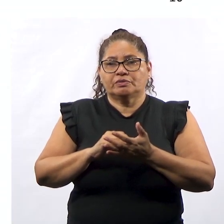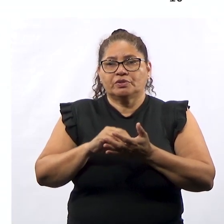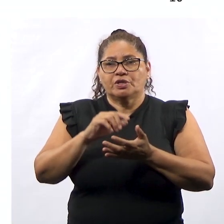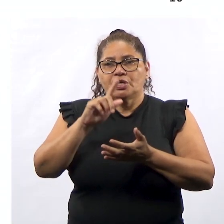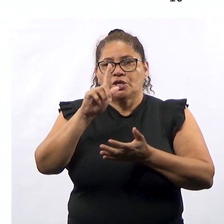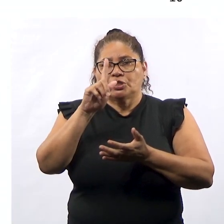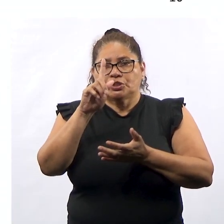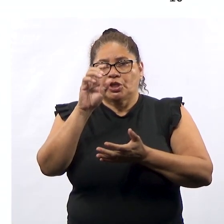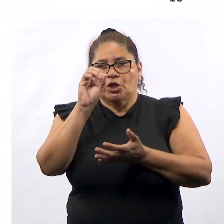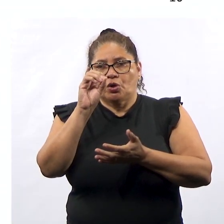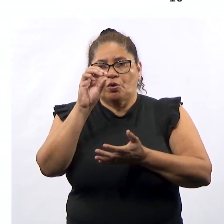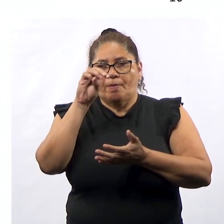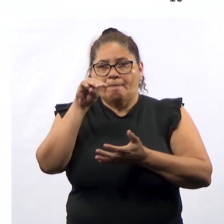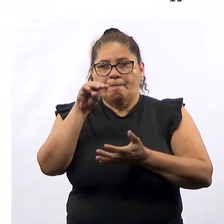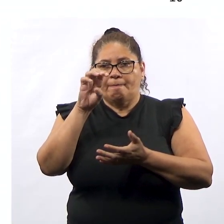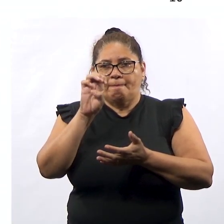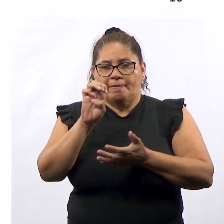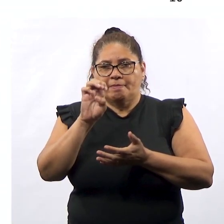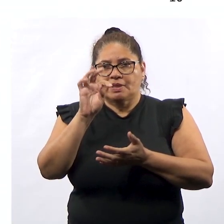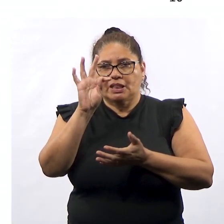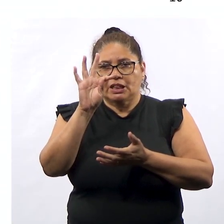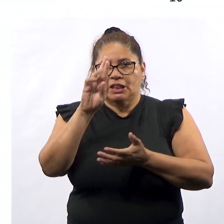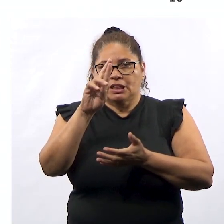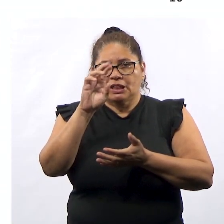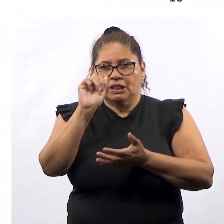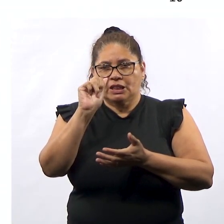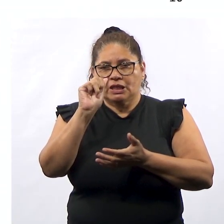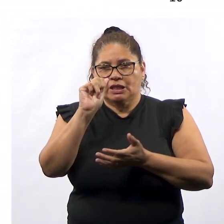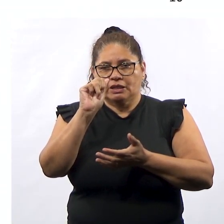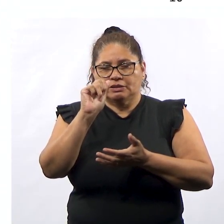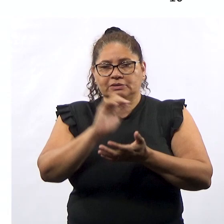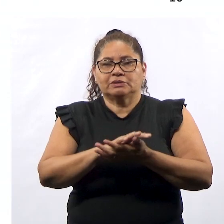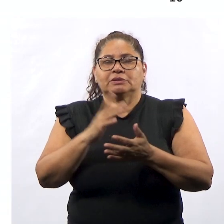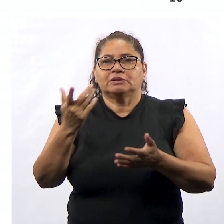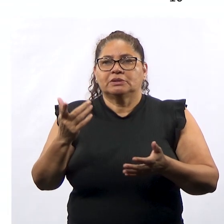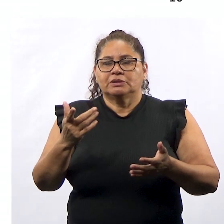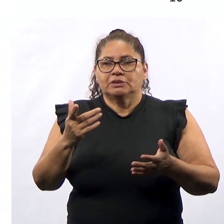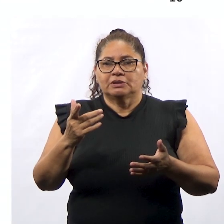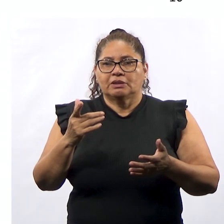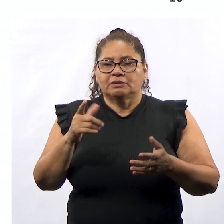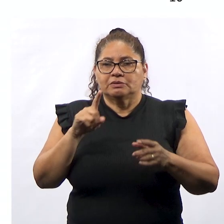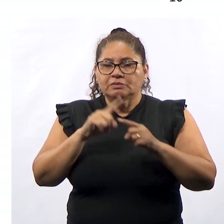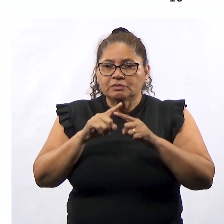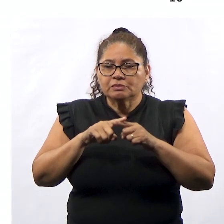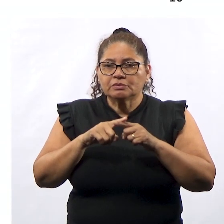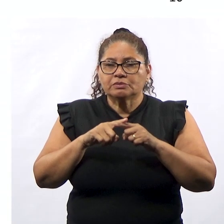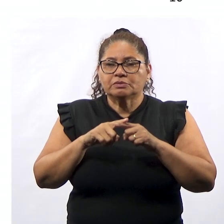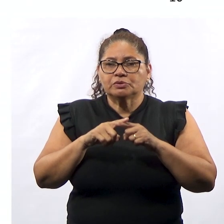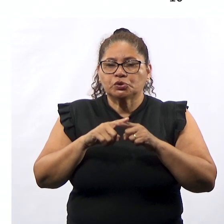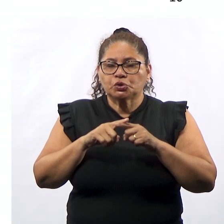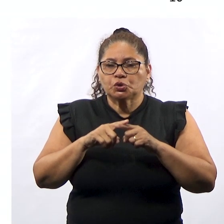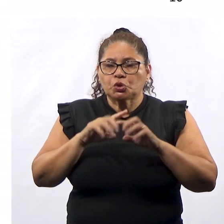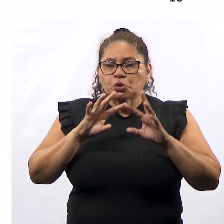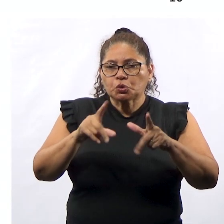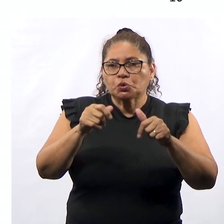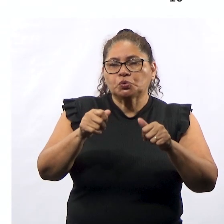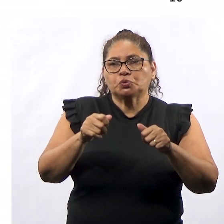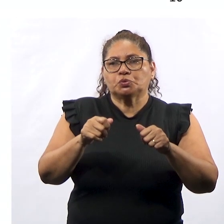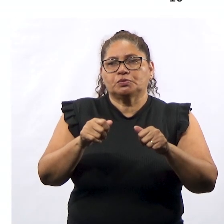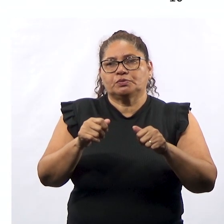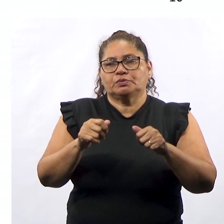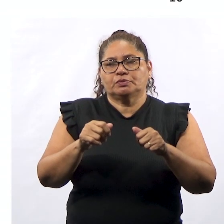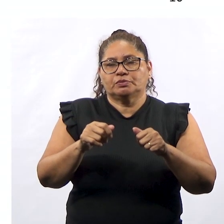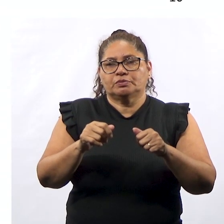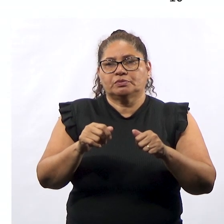por exemplo, volto a falar nisso, porque participei dessa formação. Então, todos esses efeitos reais,